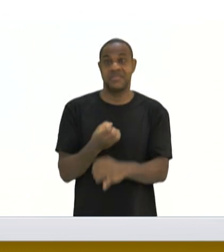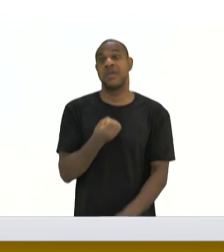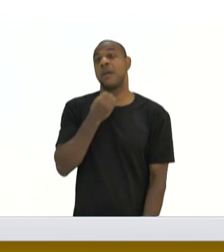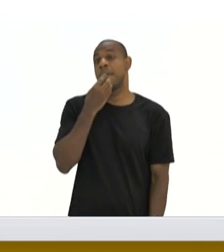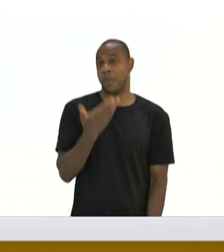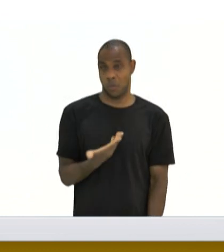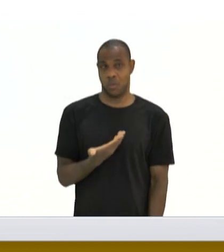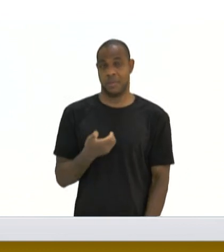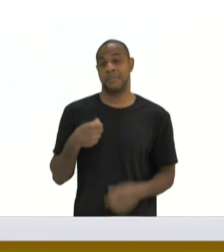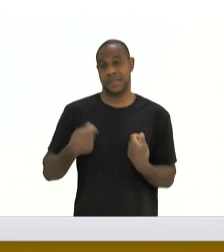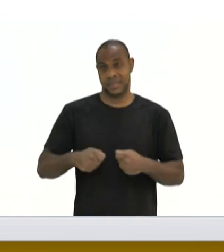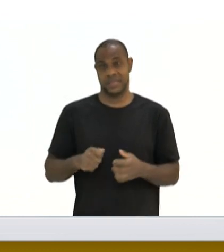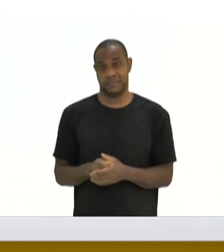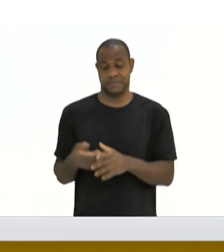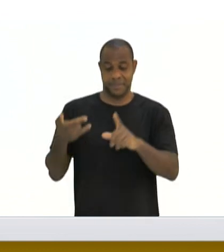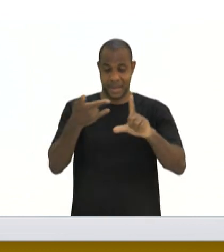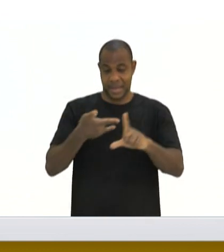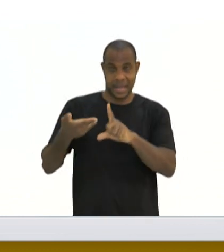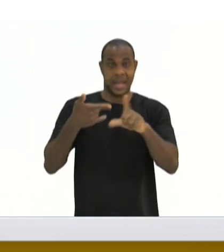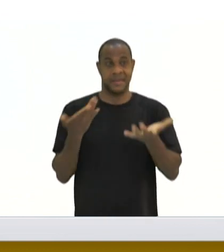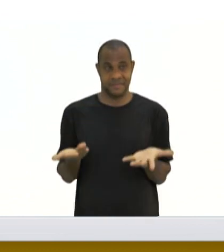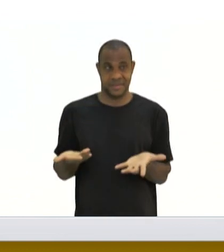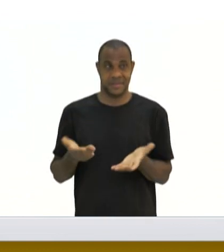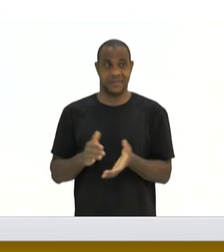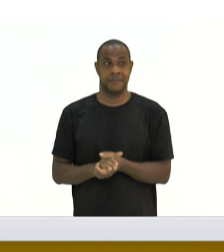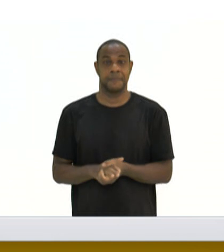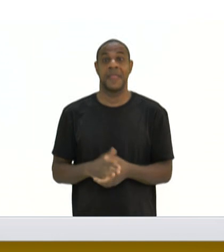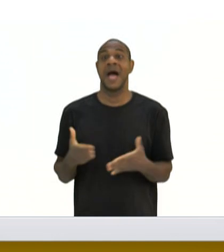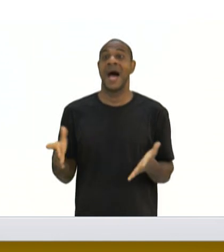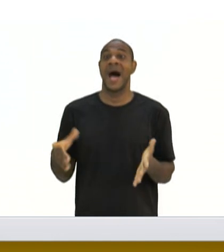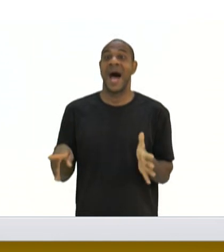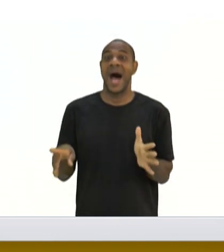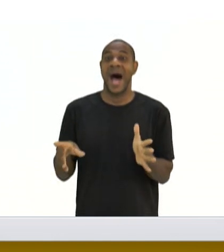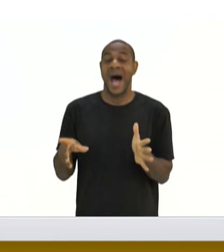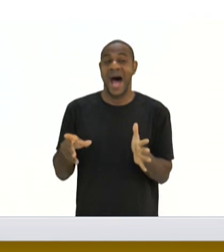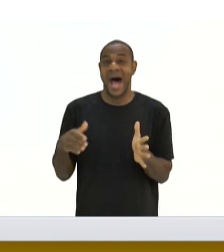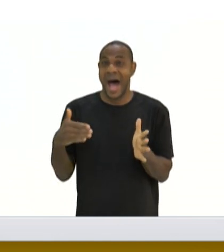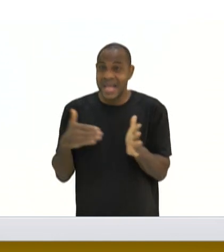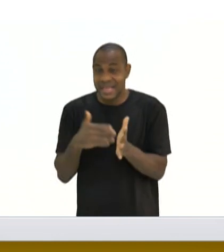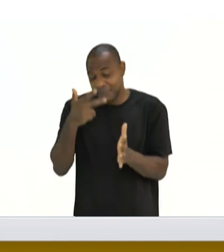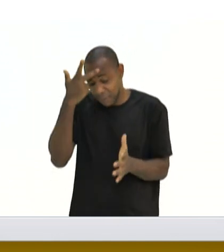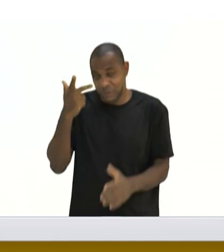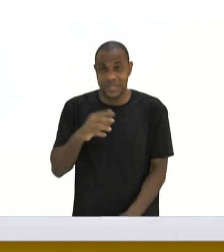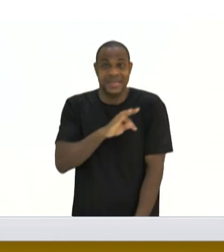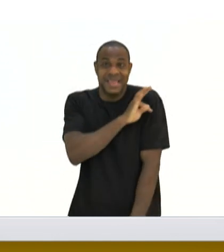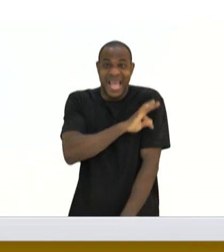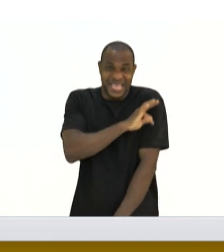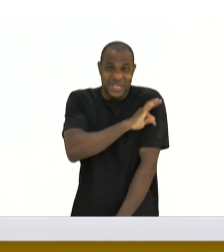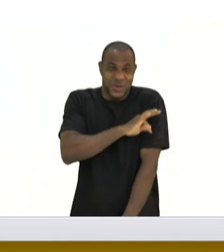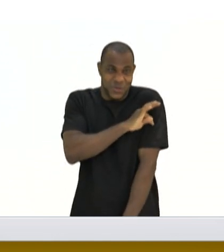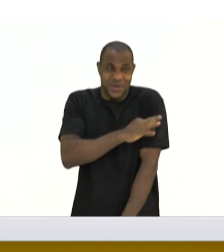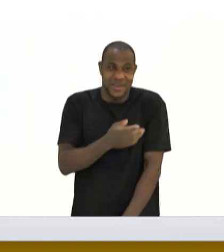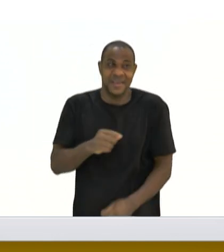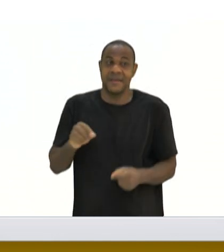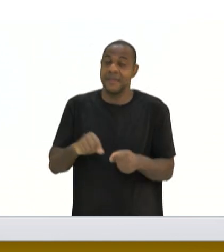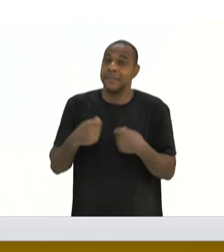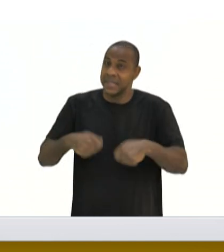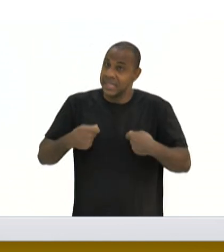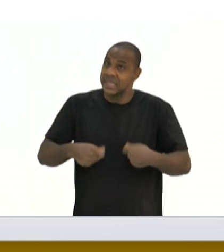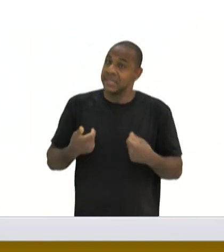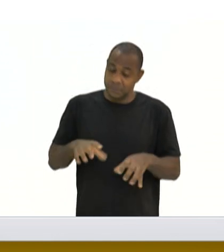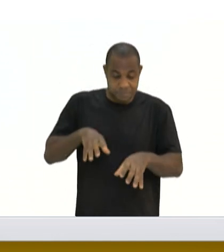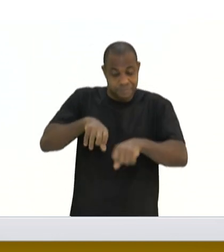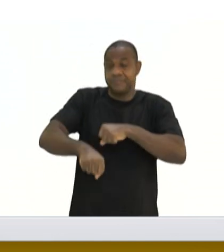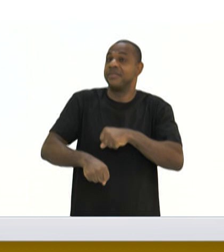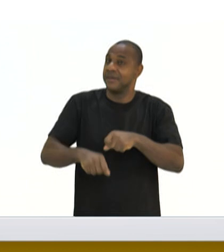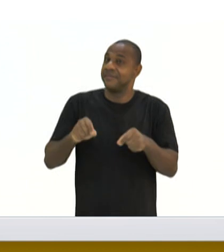boa Live Galera vocês viram que até os técnicos que trabalham com isso tiveram que passar por